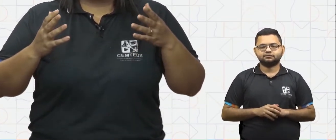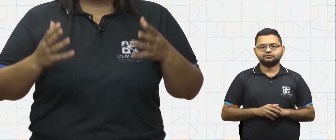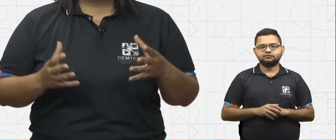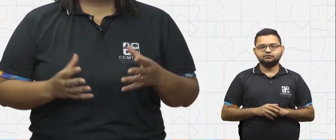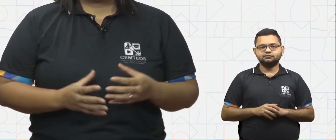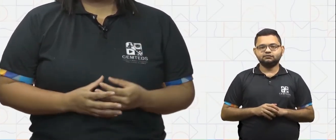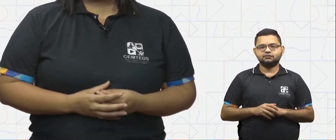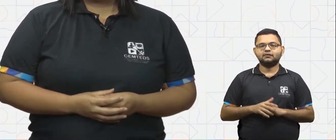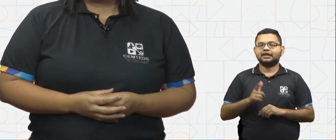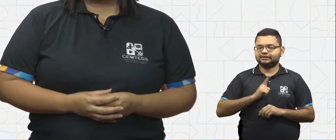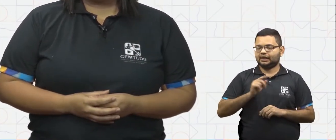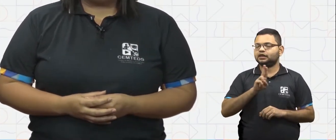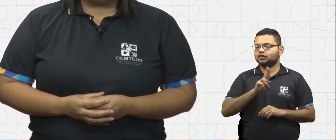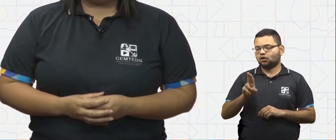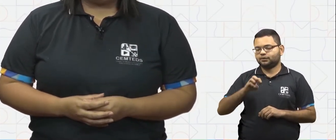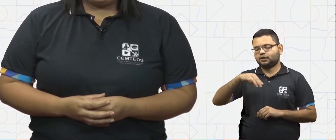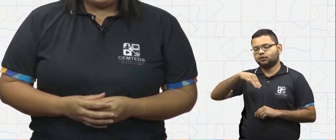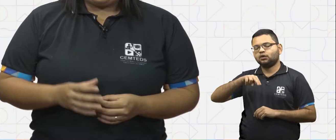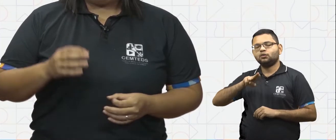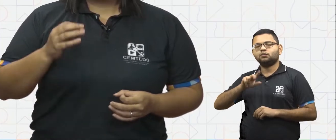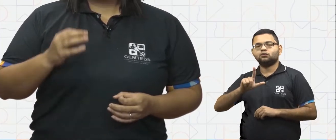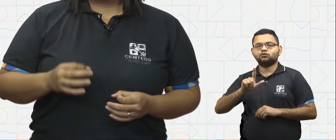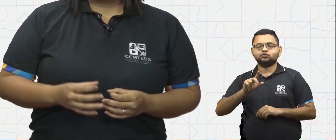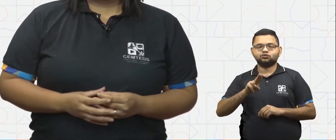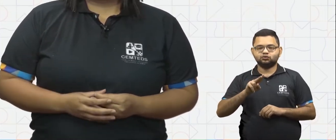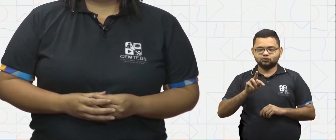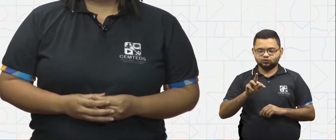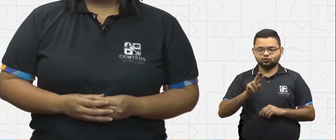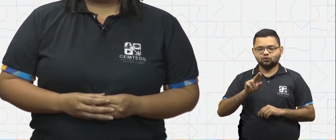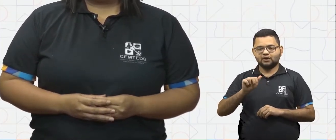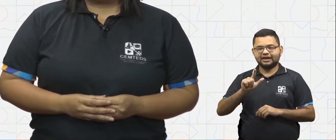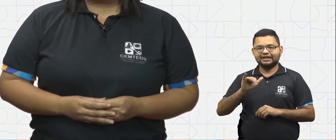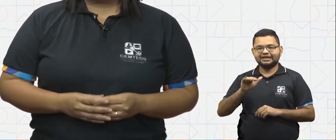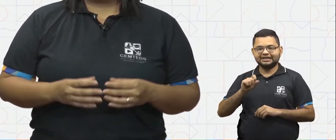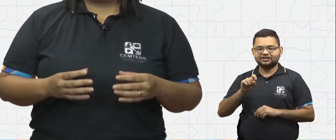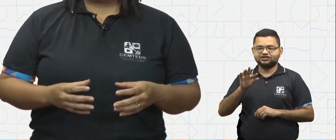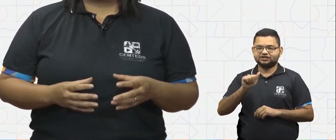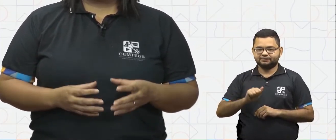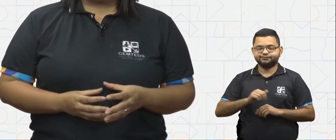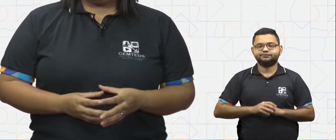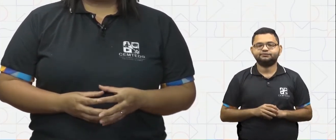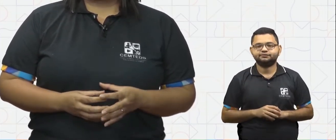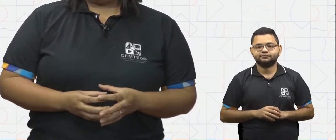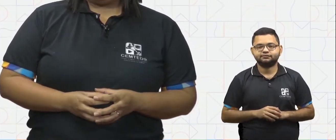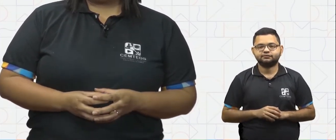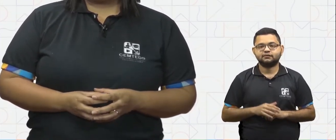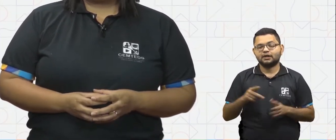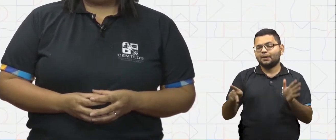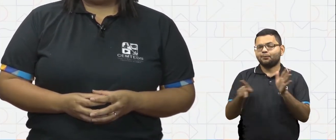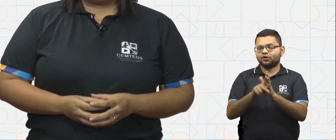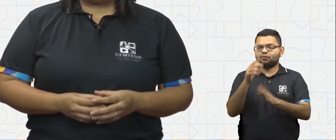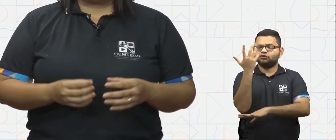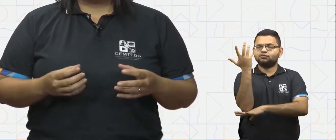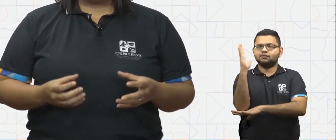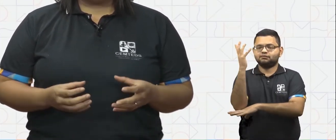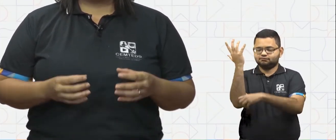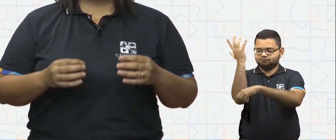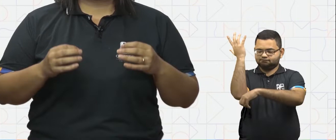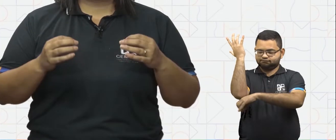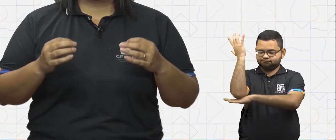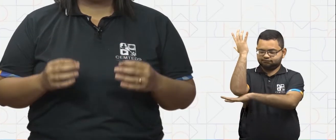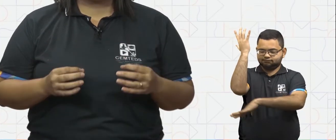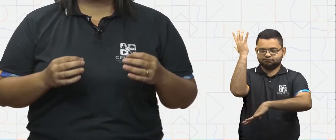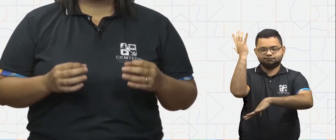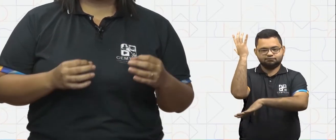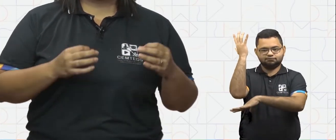fungos mutualísticos. Alguns fungos mutualísticos vivem associados a raízes de plantas,